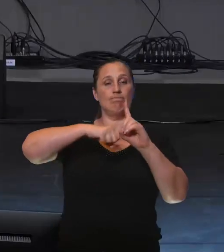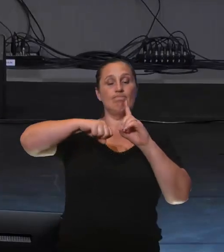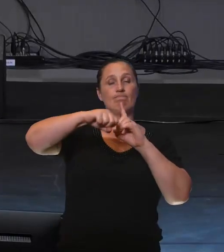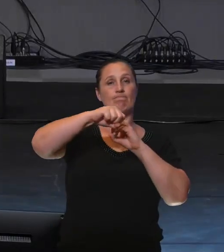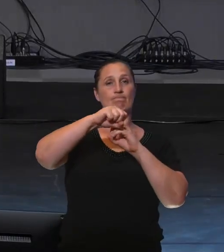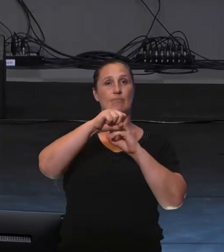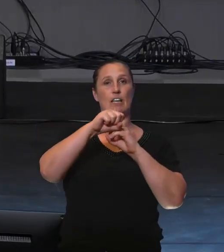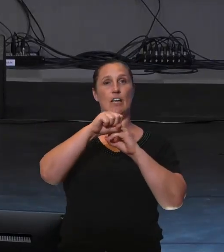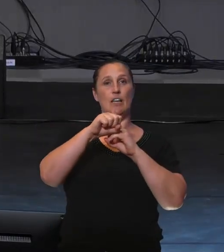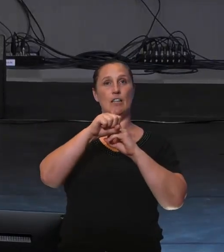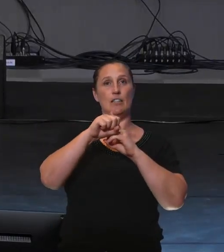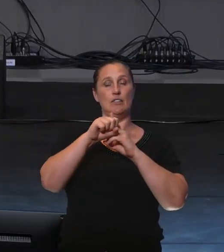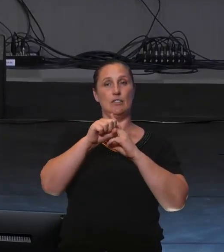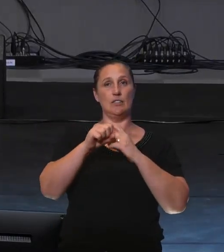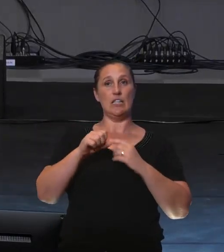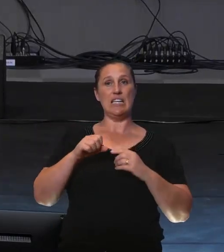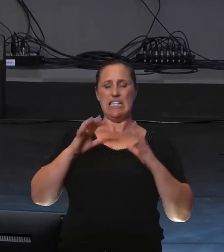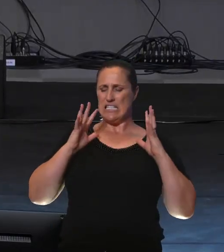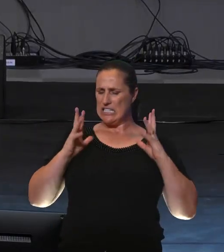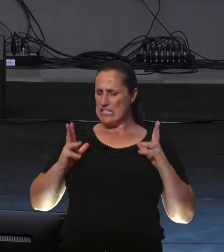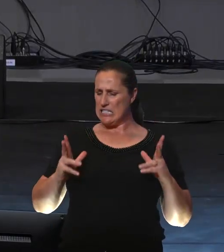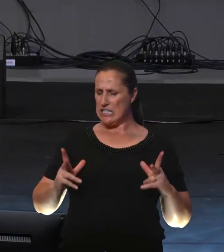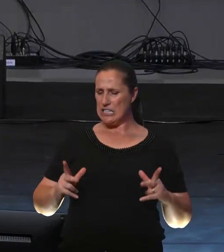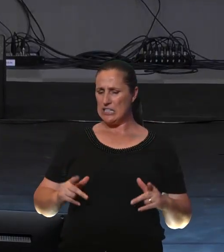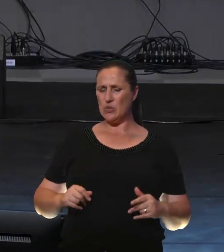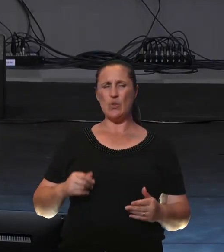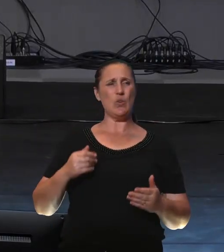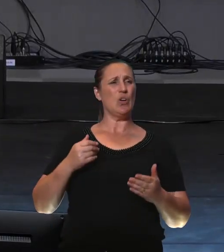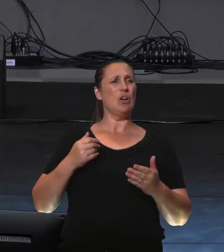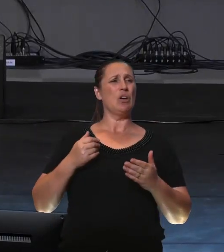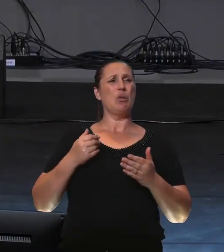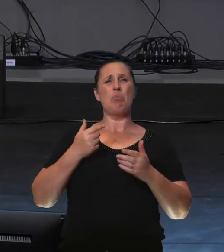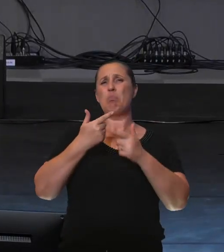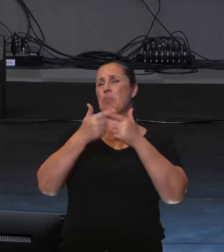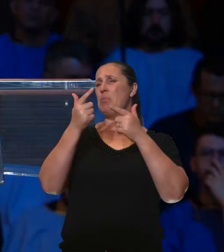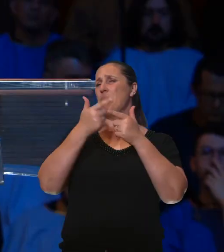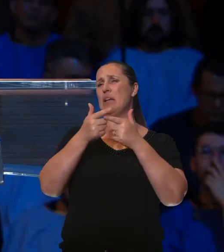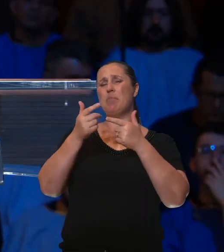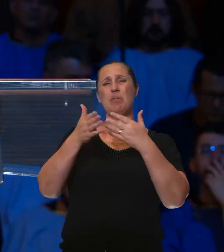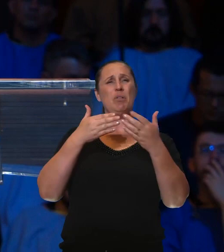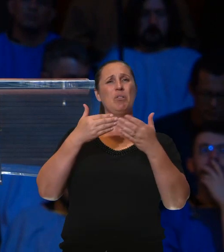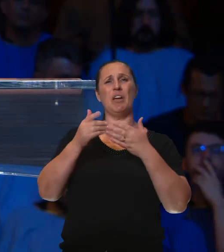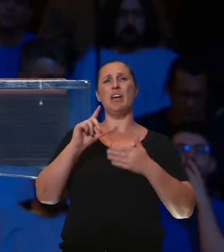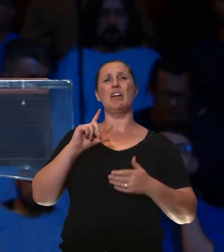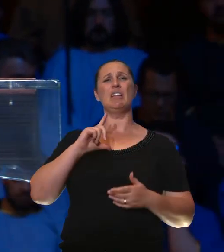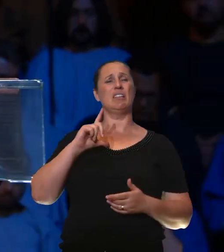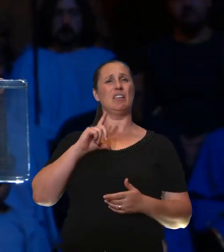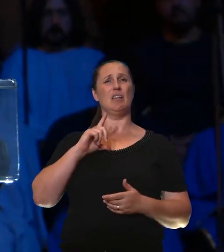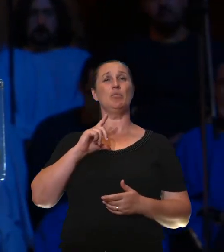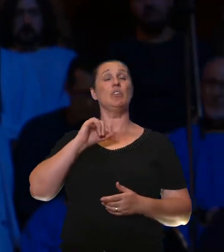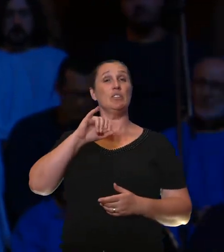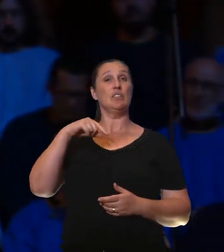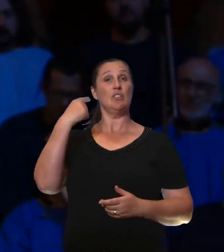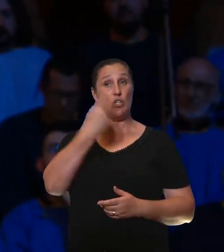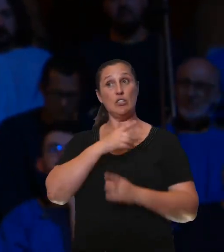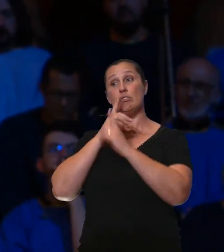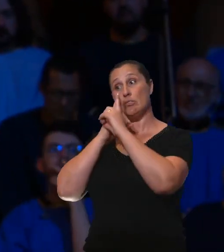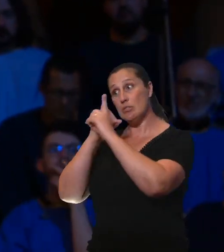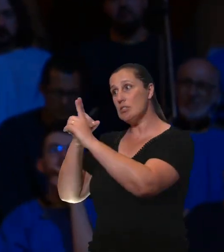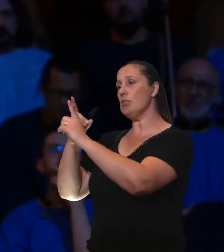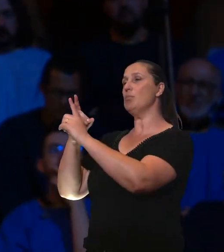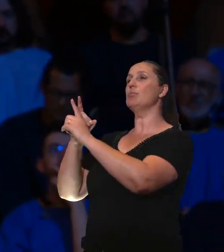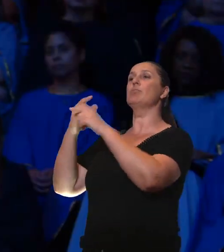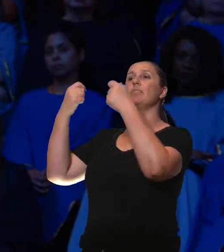santo, independente da circunstância que estamos inseridos. Se somos discípulos, sempre temos